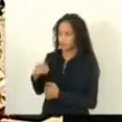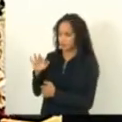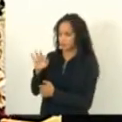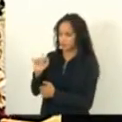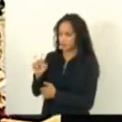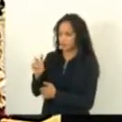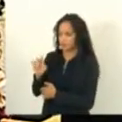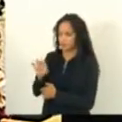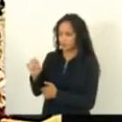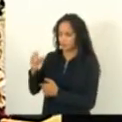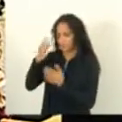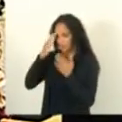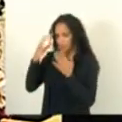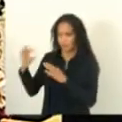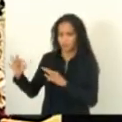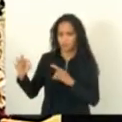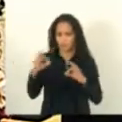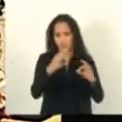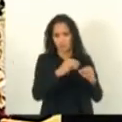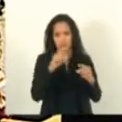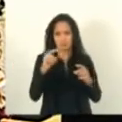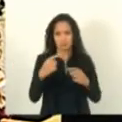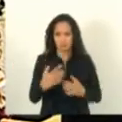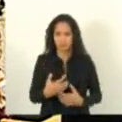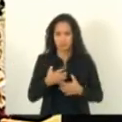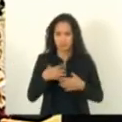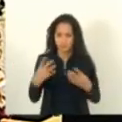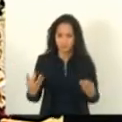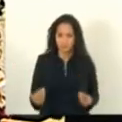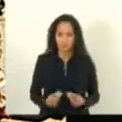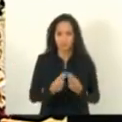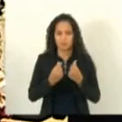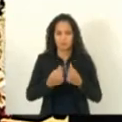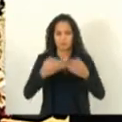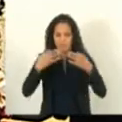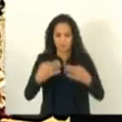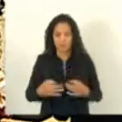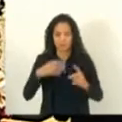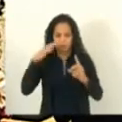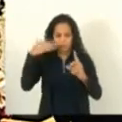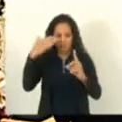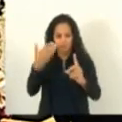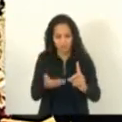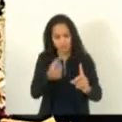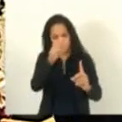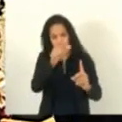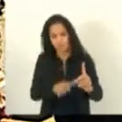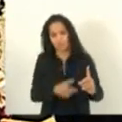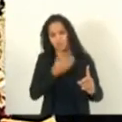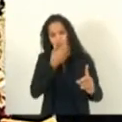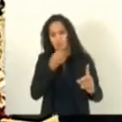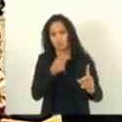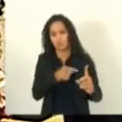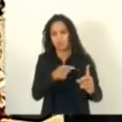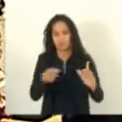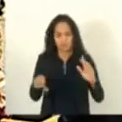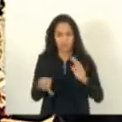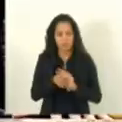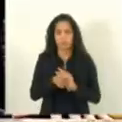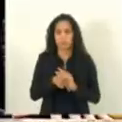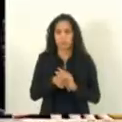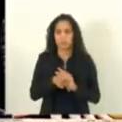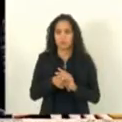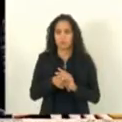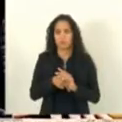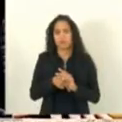agradecer aqui a toda a Assembleia Legislativa pela sensibilidade e sensatez de homenagear um homem que é um baluarte da comunicação